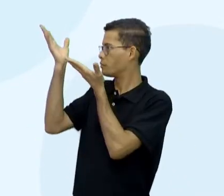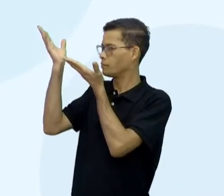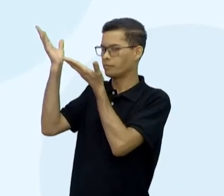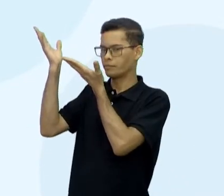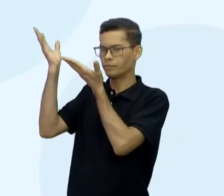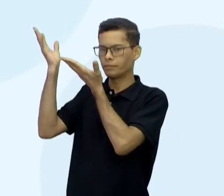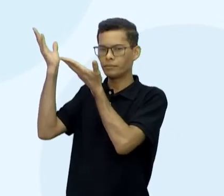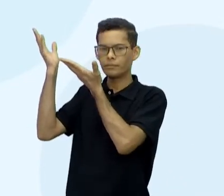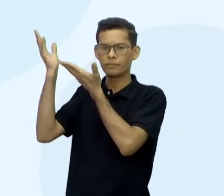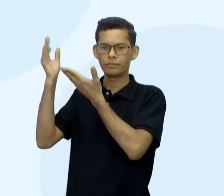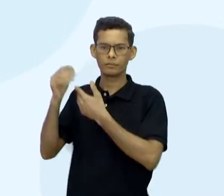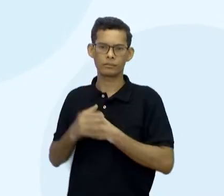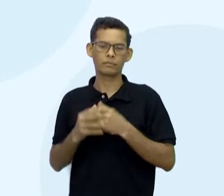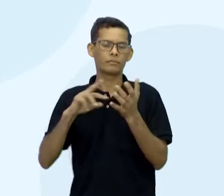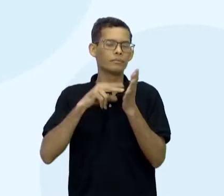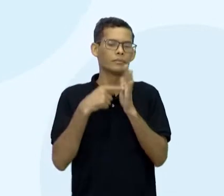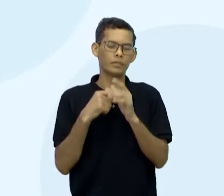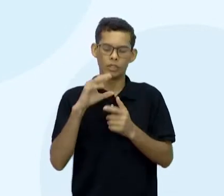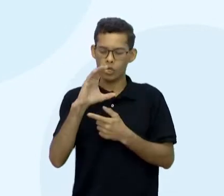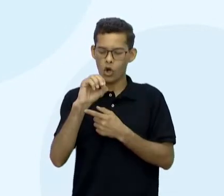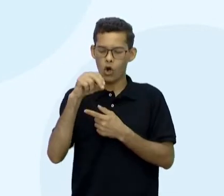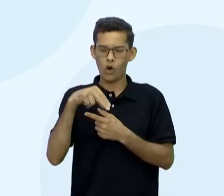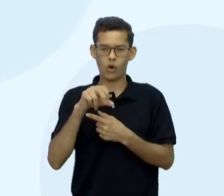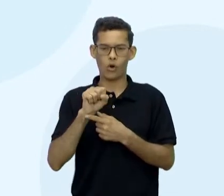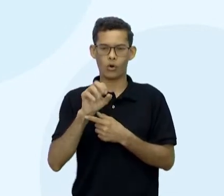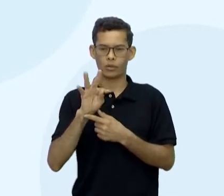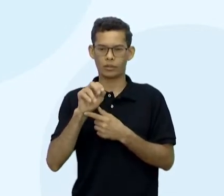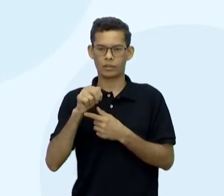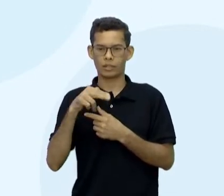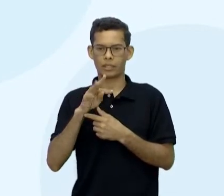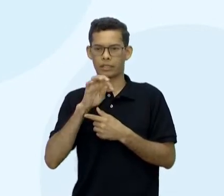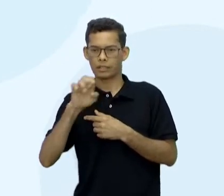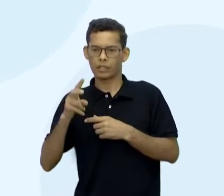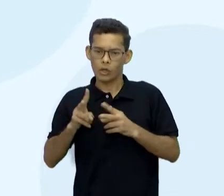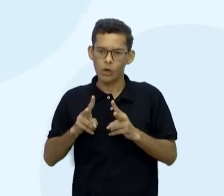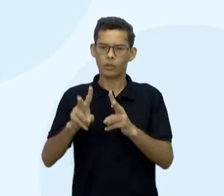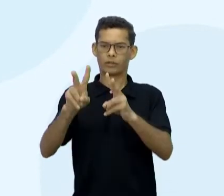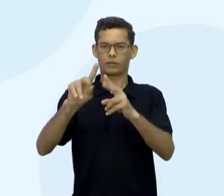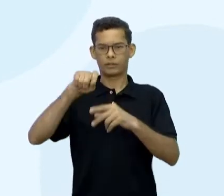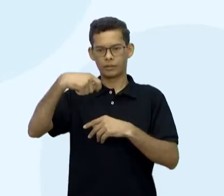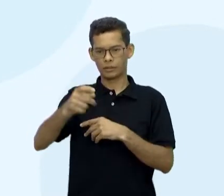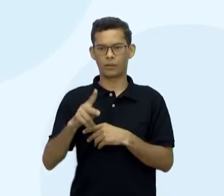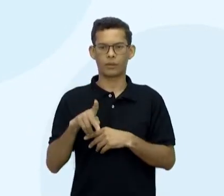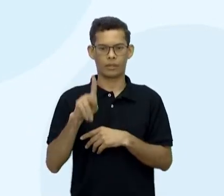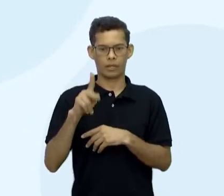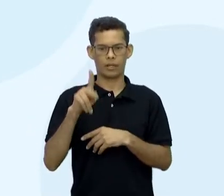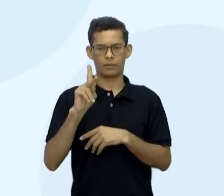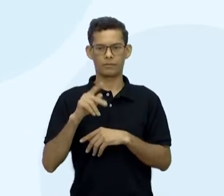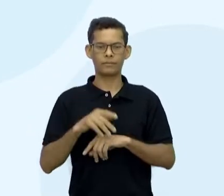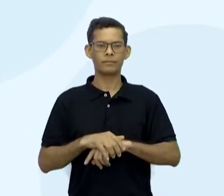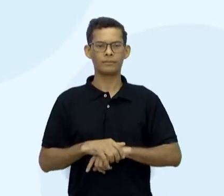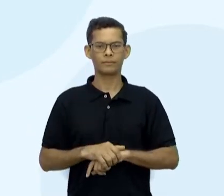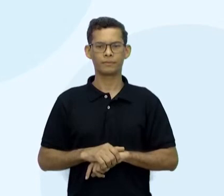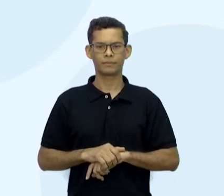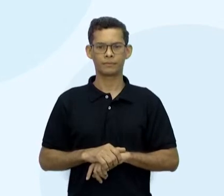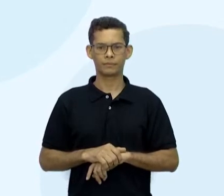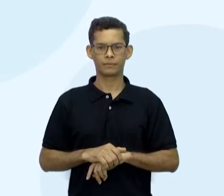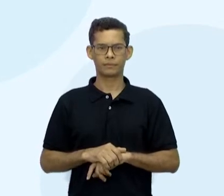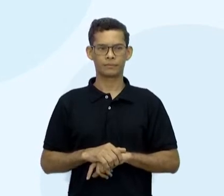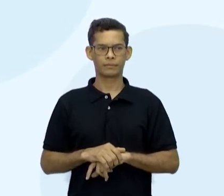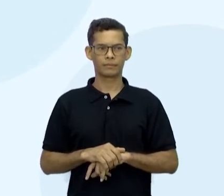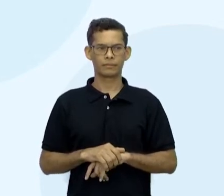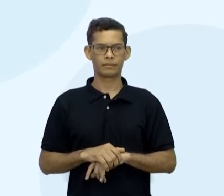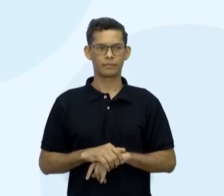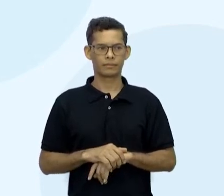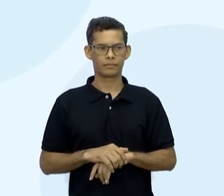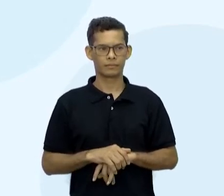uma constante, Gibalina. É uma constante. E aí, o que acontece? Ficou isso aqui, ó. A